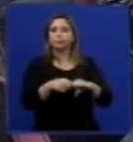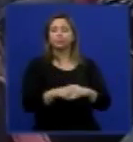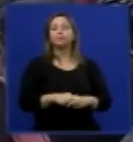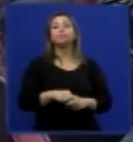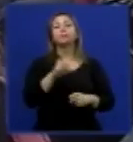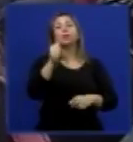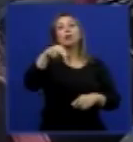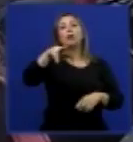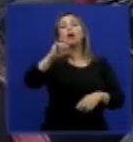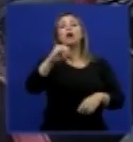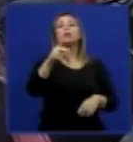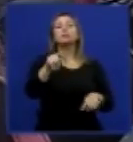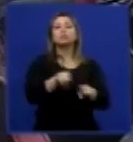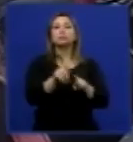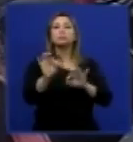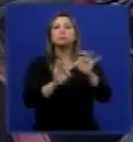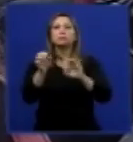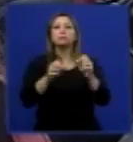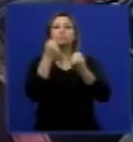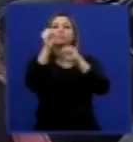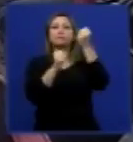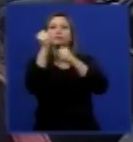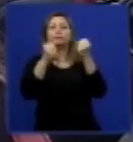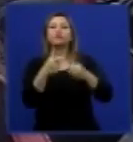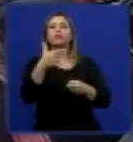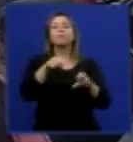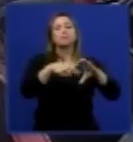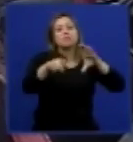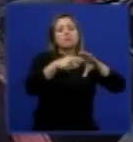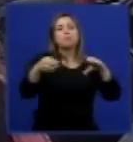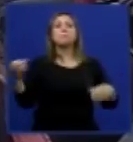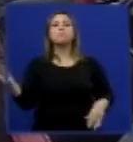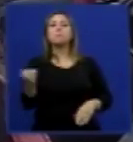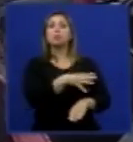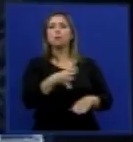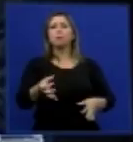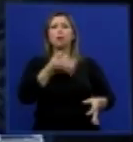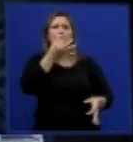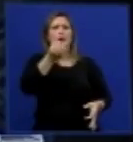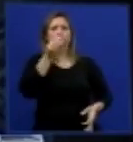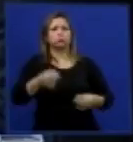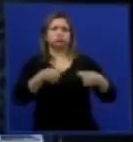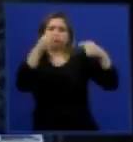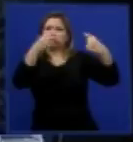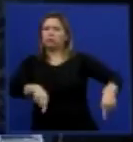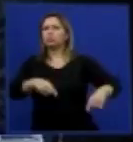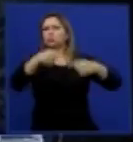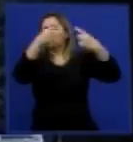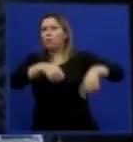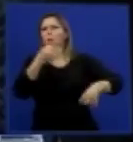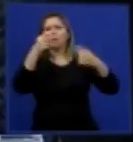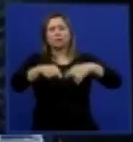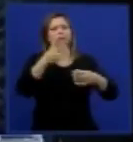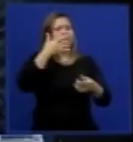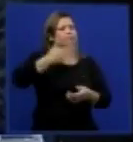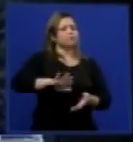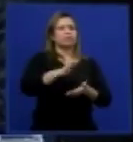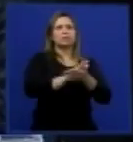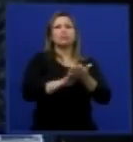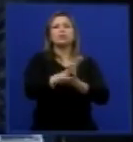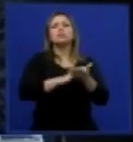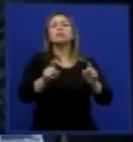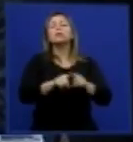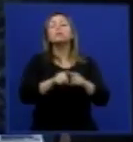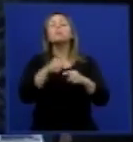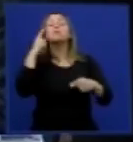Associação dos Fabricantes de pneus novos se colocou frontalmente contrária desde o início a qualquer alternativa que viesse gerar as